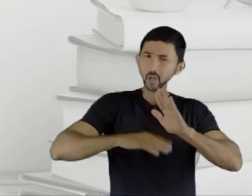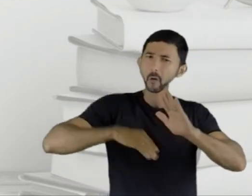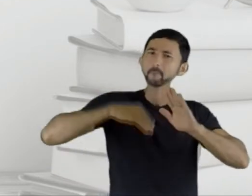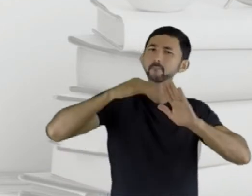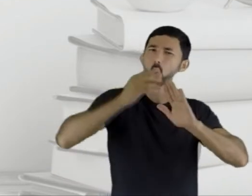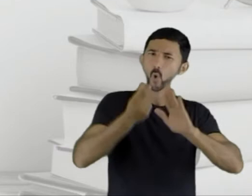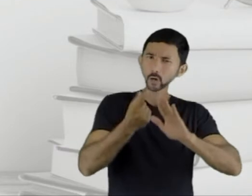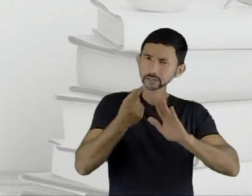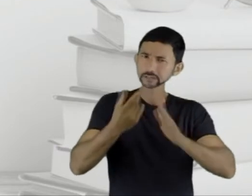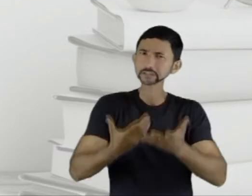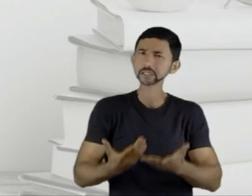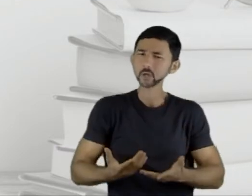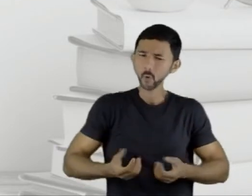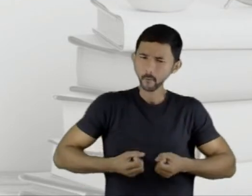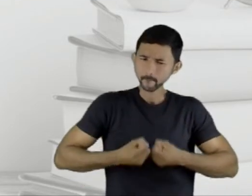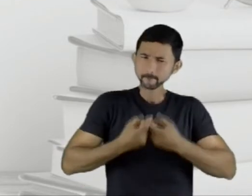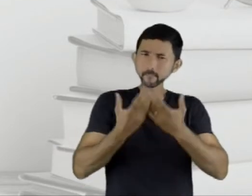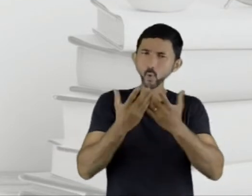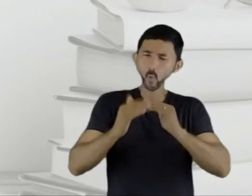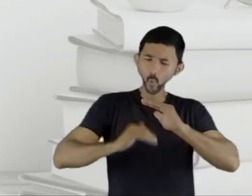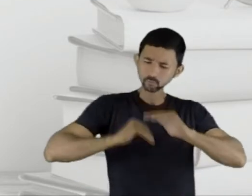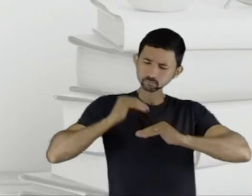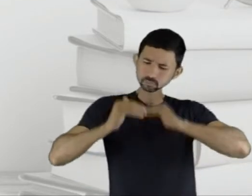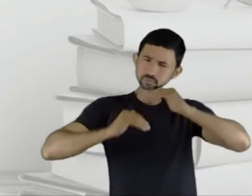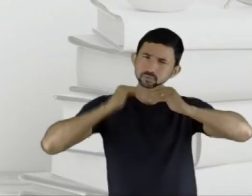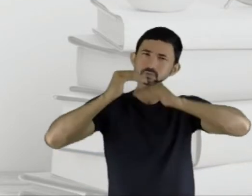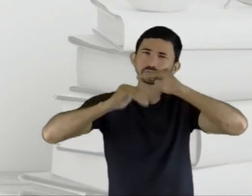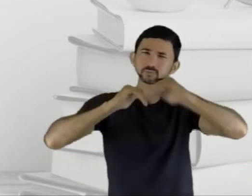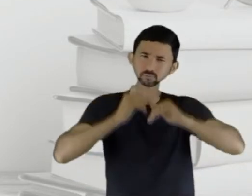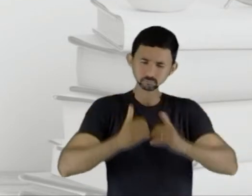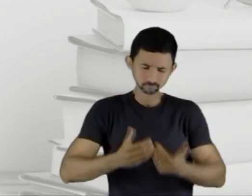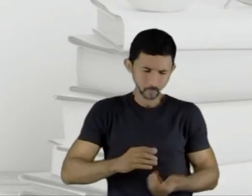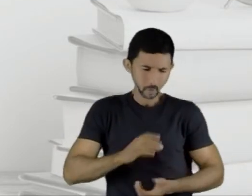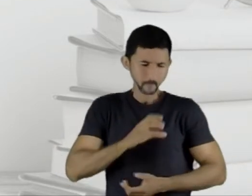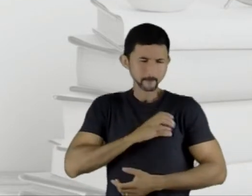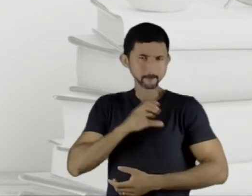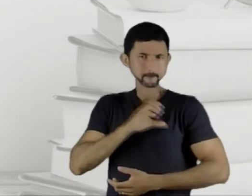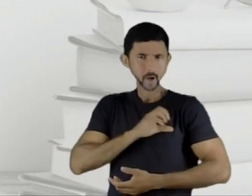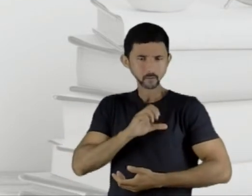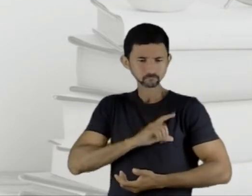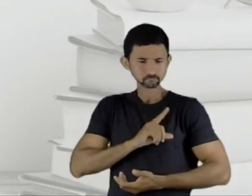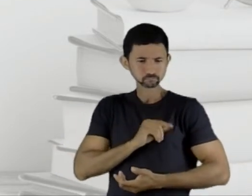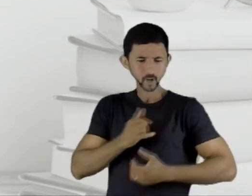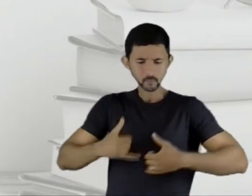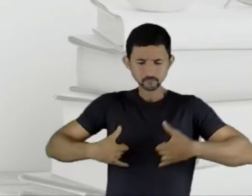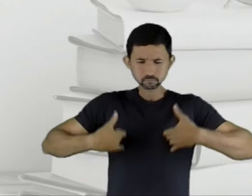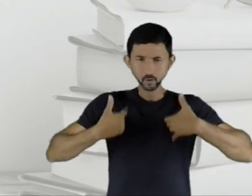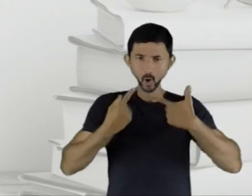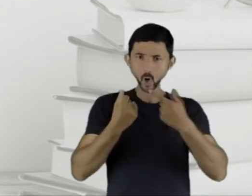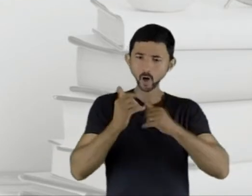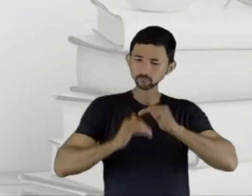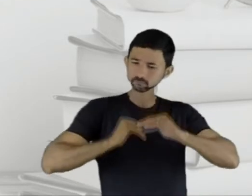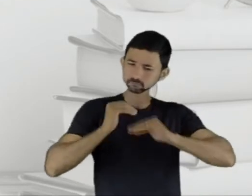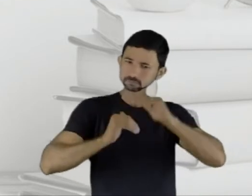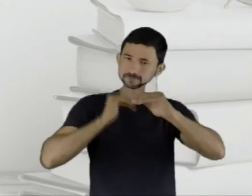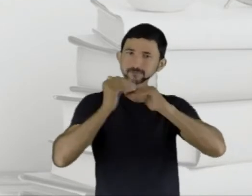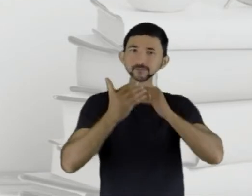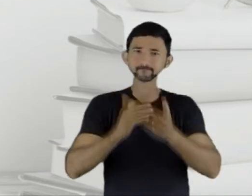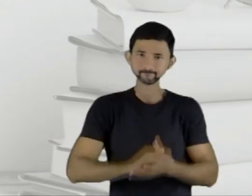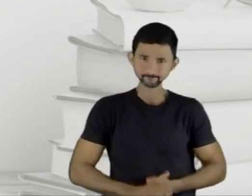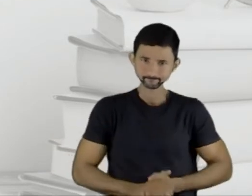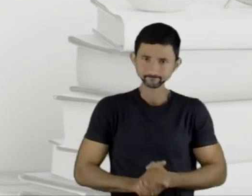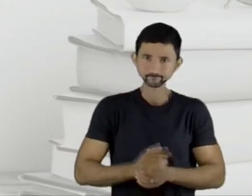triplicando, o lucro estava vindo assim em cascatas. Então, nesse momento da economia americana, eles